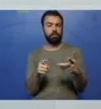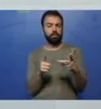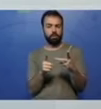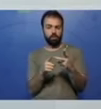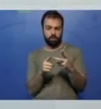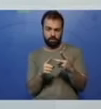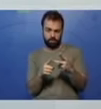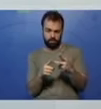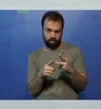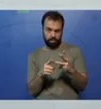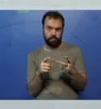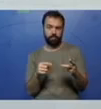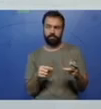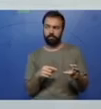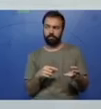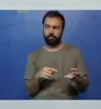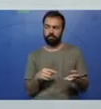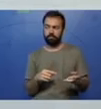eubactérias e eucária.